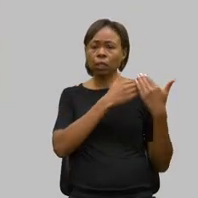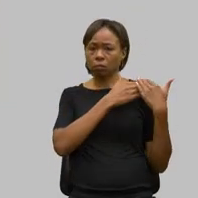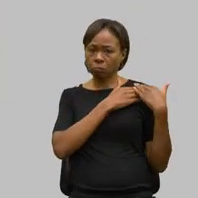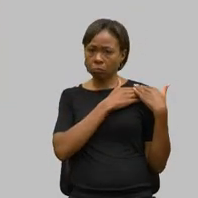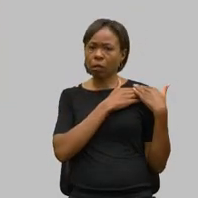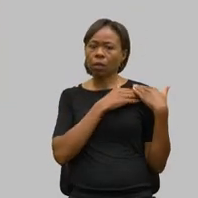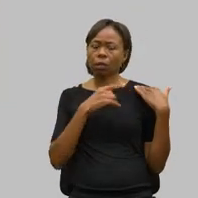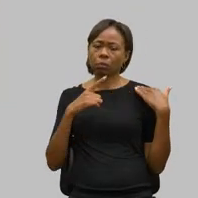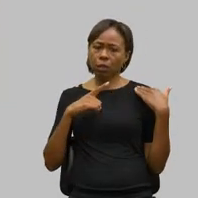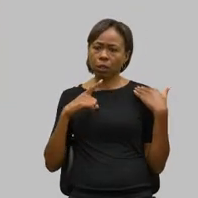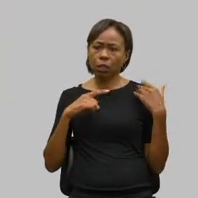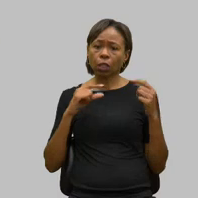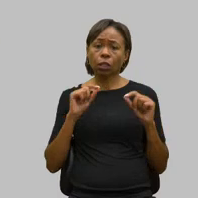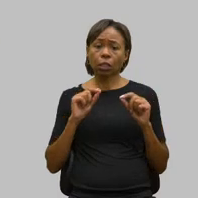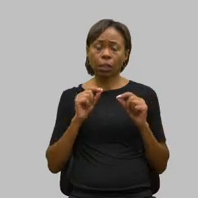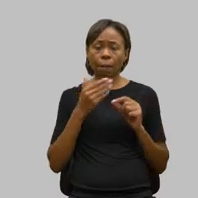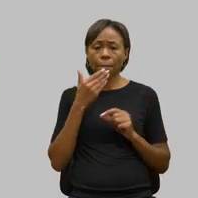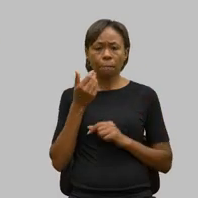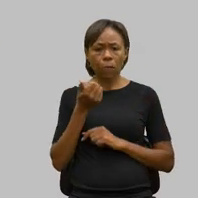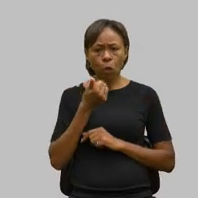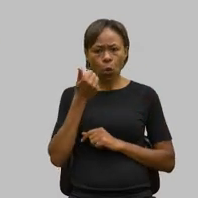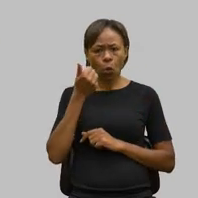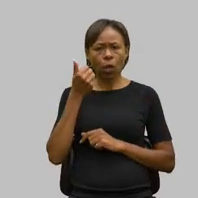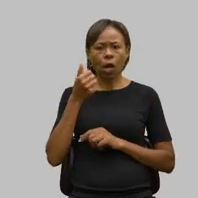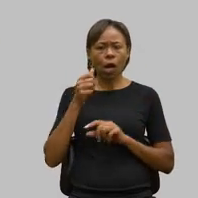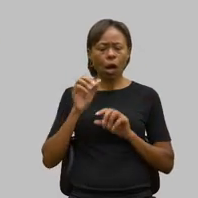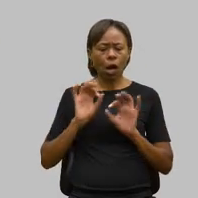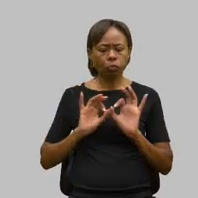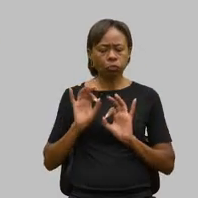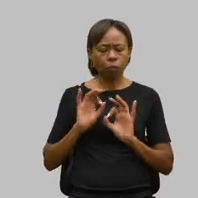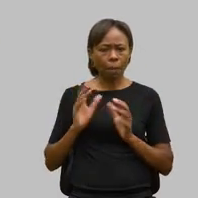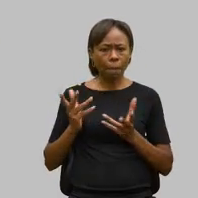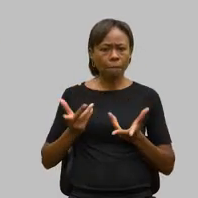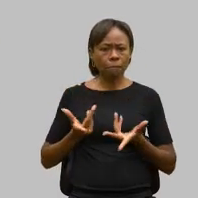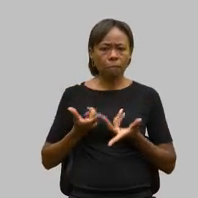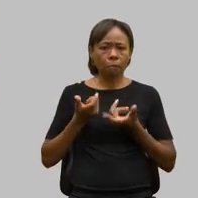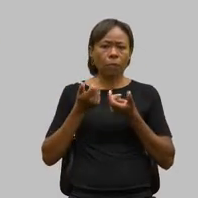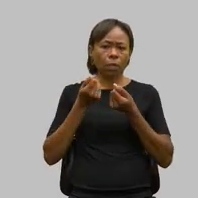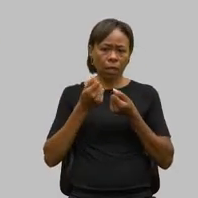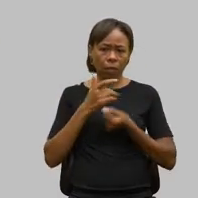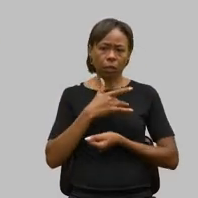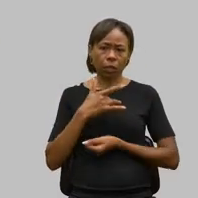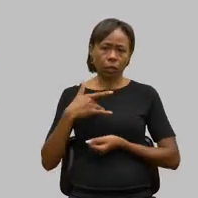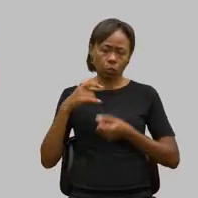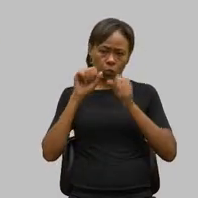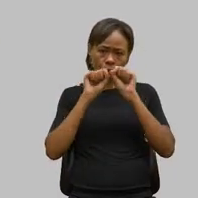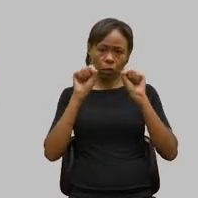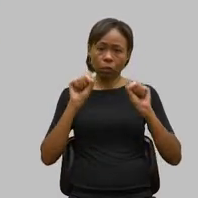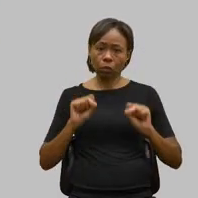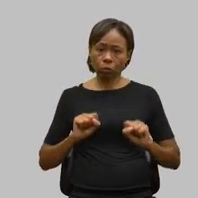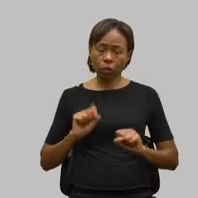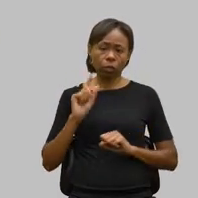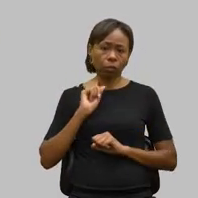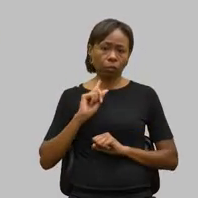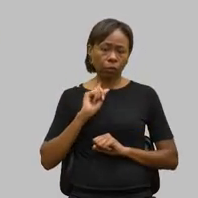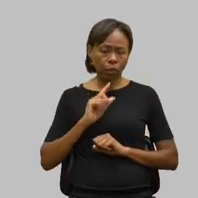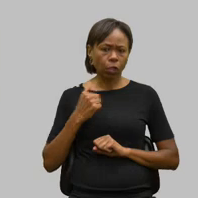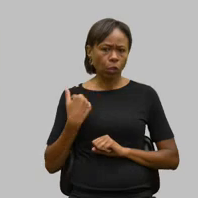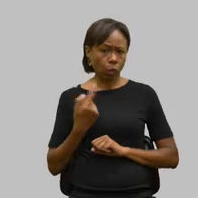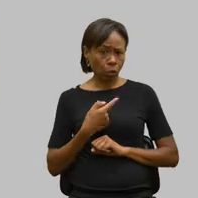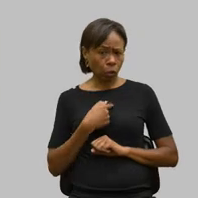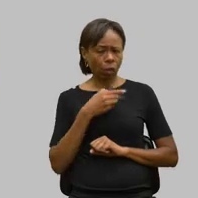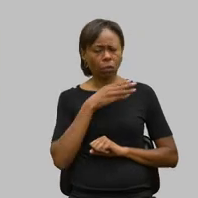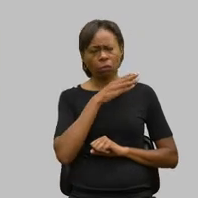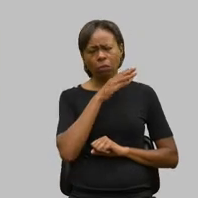de melhorar, que é aprimorar o sistema da nossa saúde no nosso estado. E a gente que anda muito, como todos os deputados